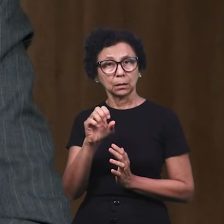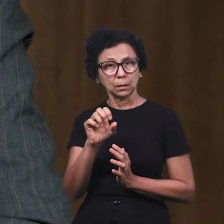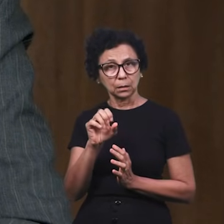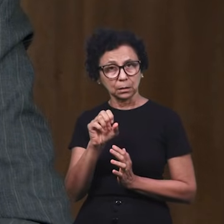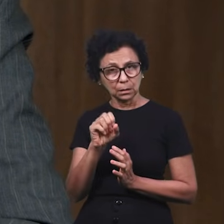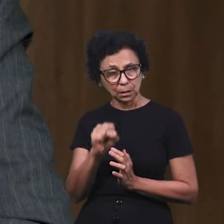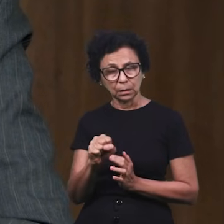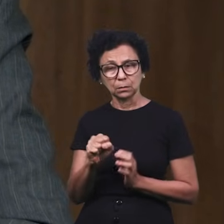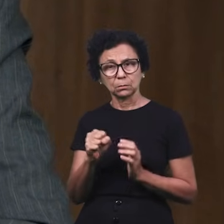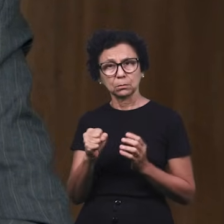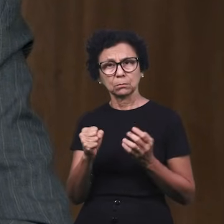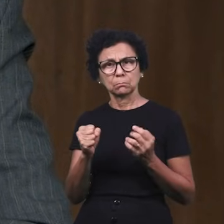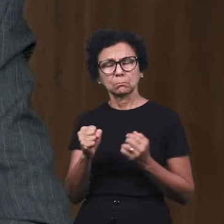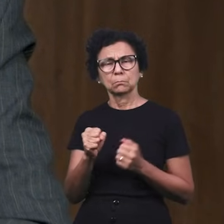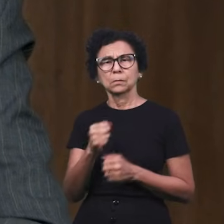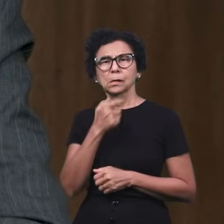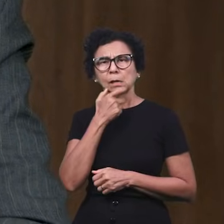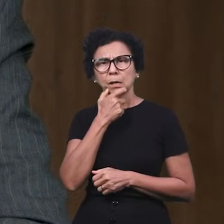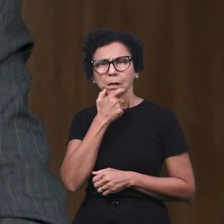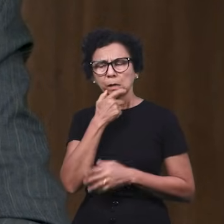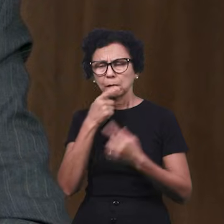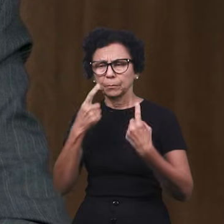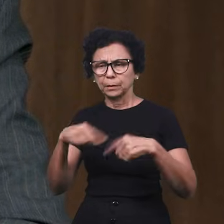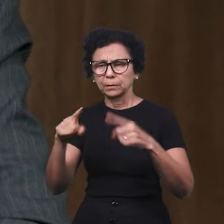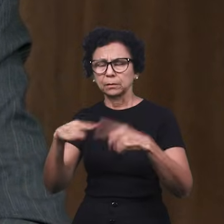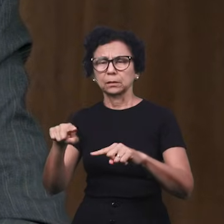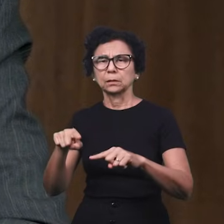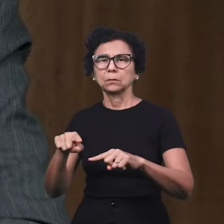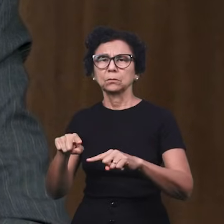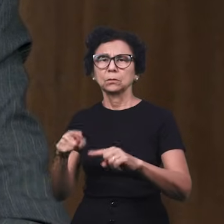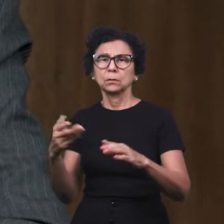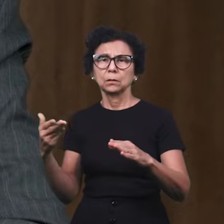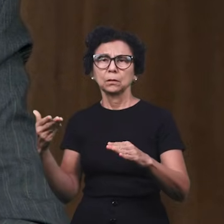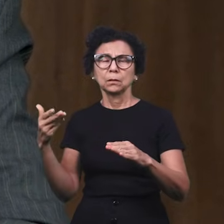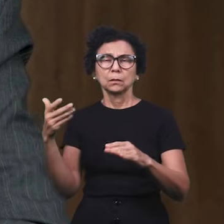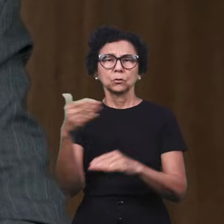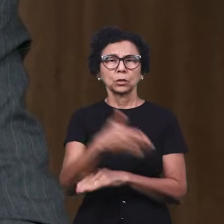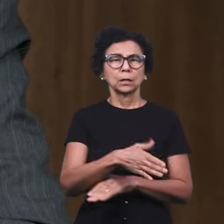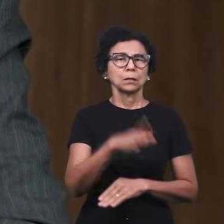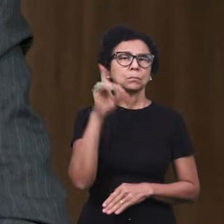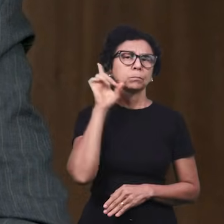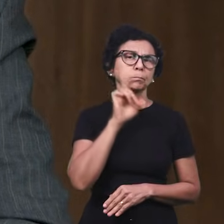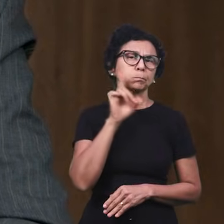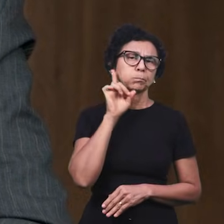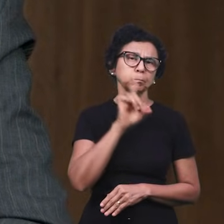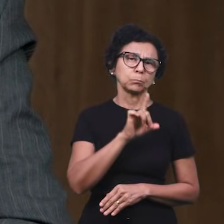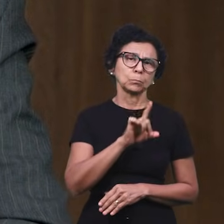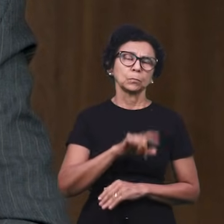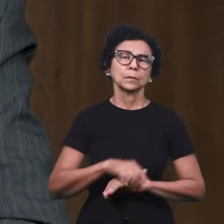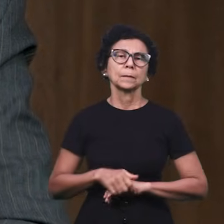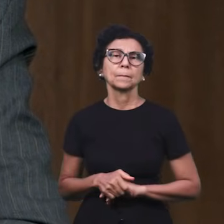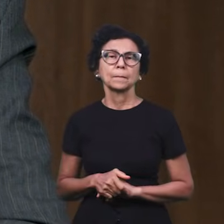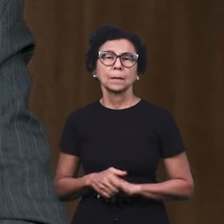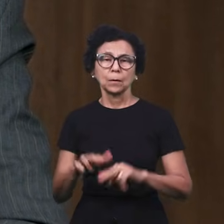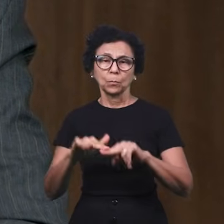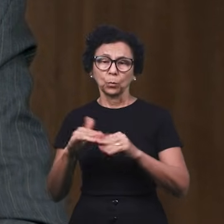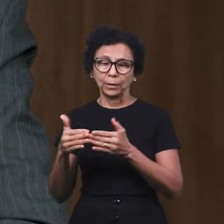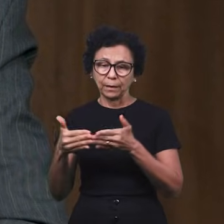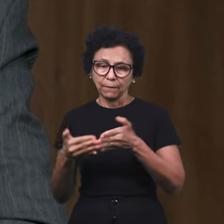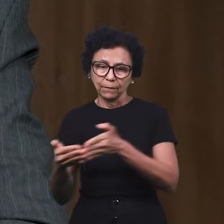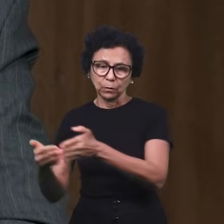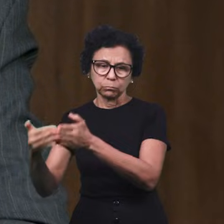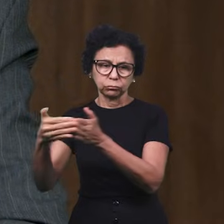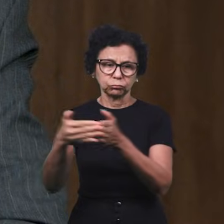tomaram um novo caminho, tomaram embarcações, foram parar lá nos Estados Unidos. E a pergunta é o seguinte: